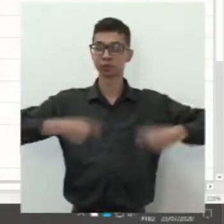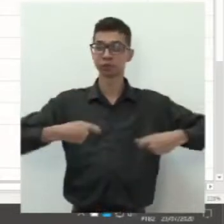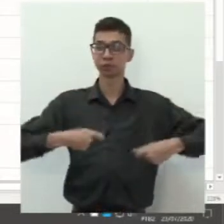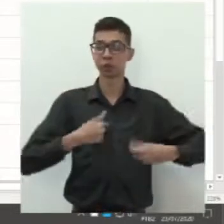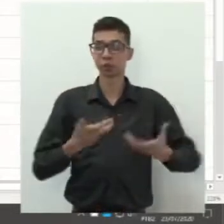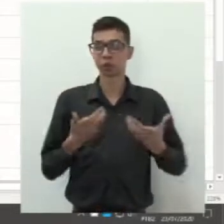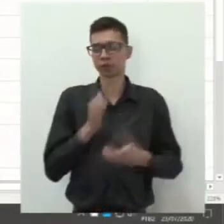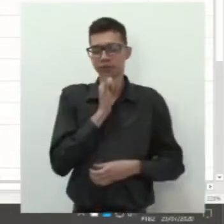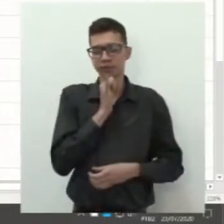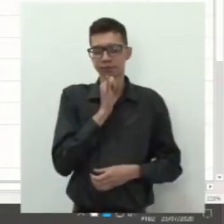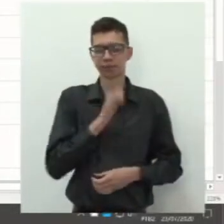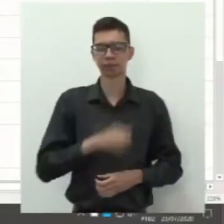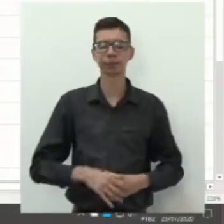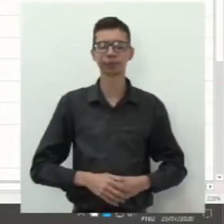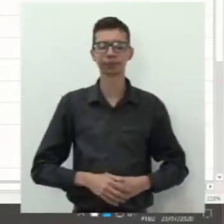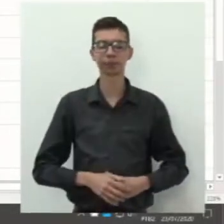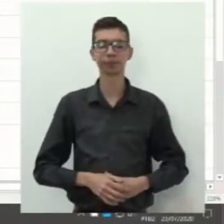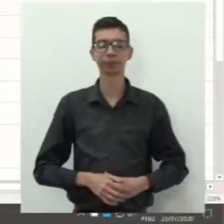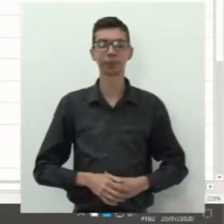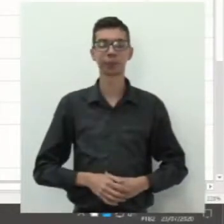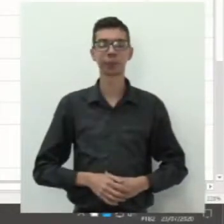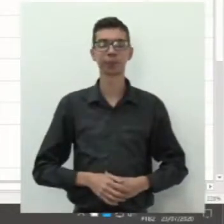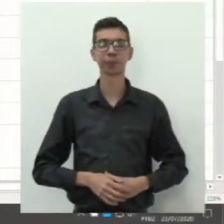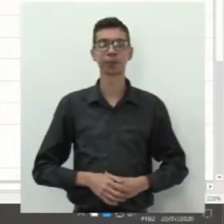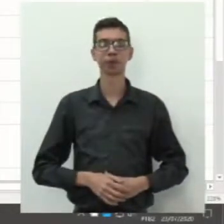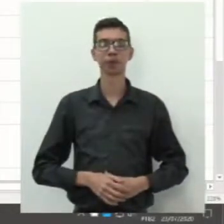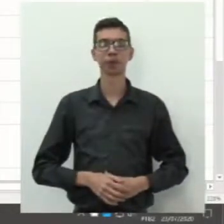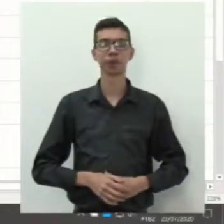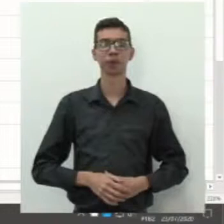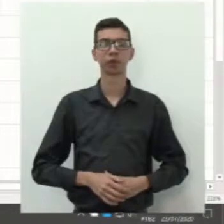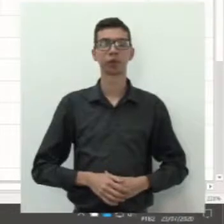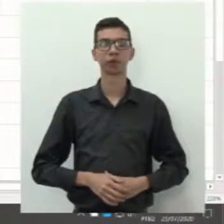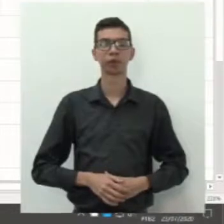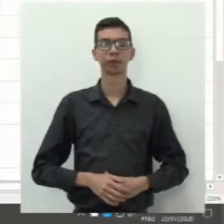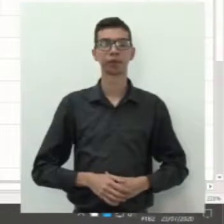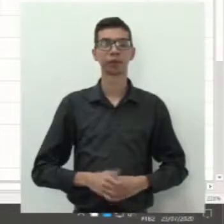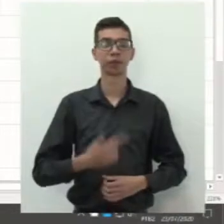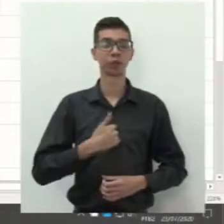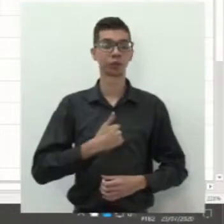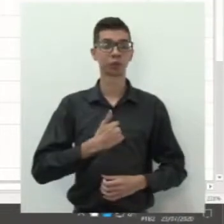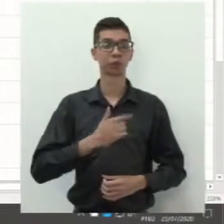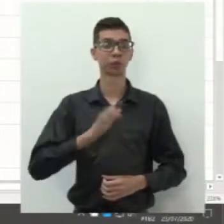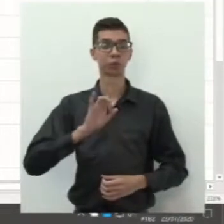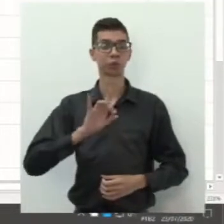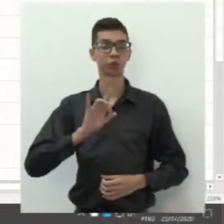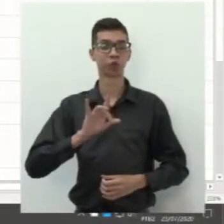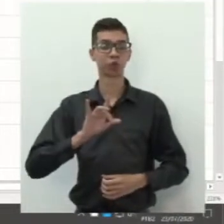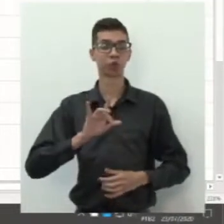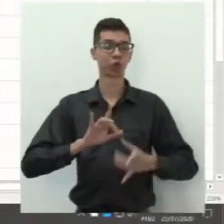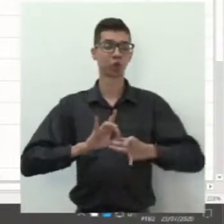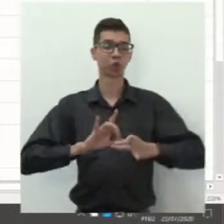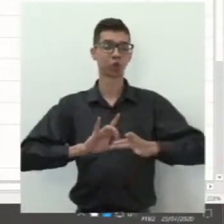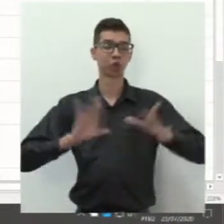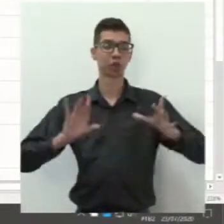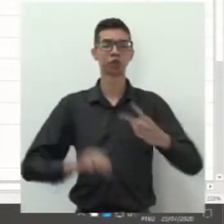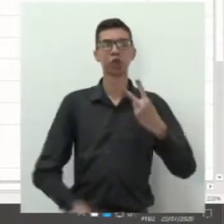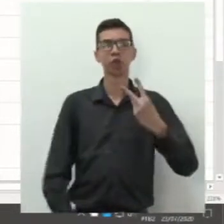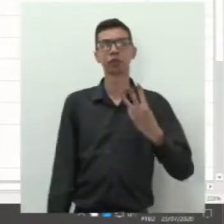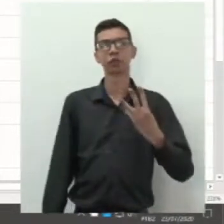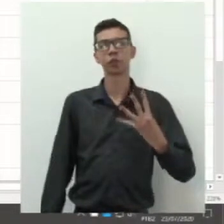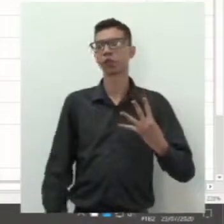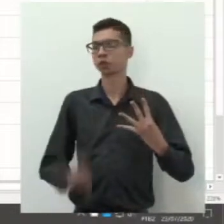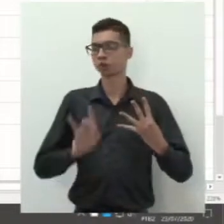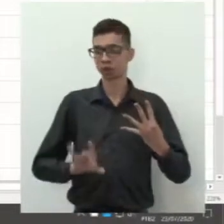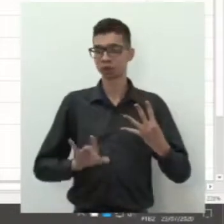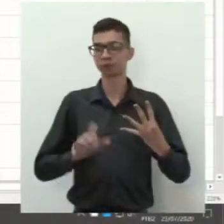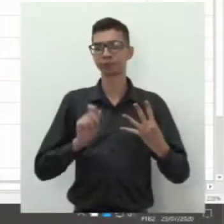tudo selecionado. Mas se eu clicar, eu tiro a seleção, ó, só quero deixar visualizado 2, 3 e 4. E dou